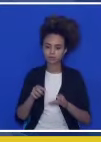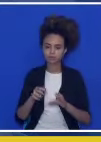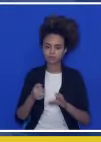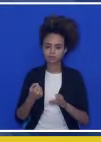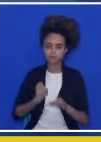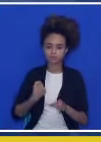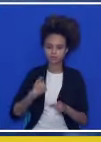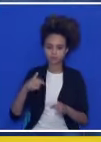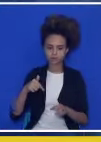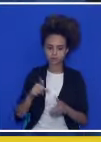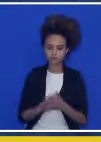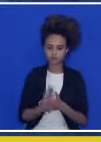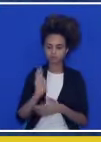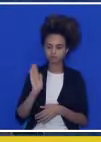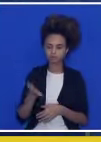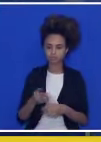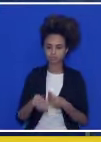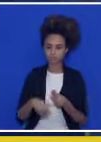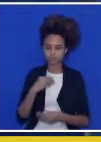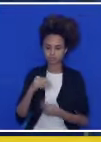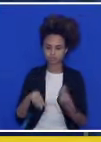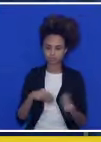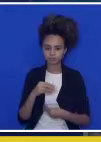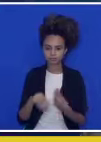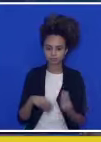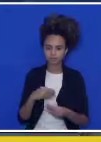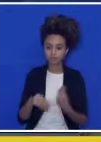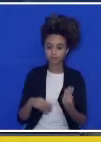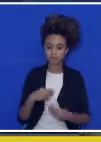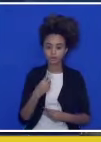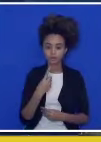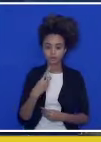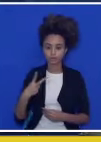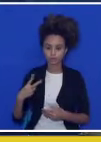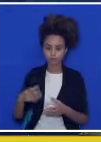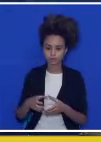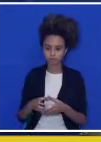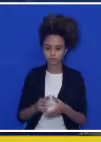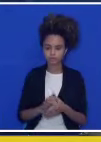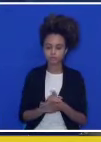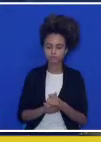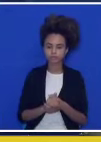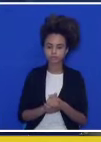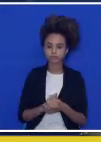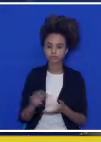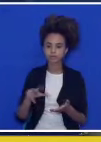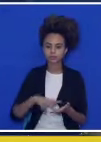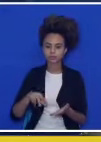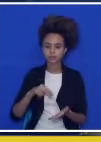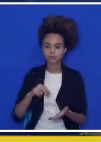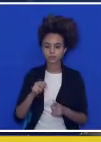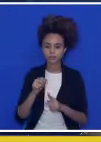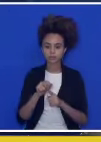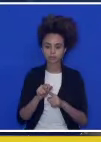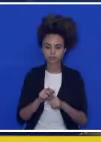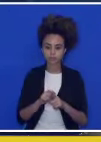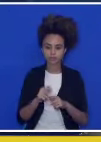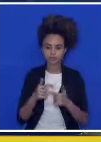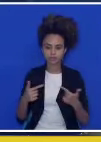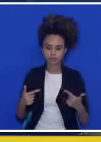Valendo! Globo carregado, embaralhando 12 bolas numeradas de 0 a 12. Sorteio do mês